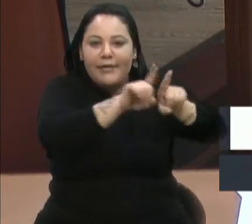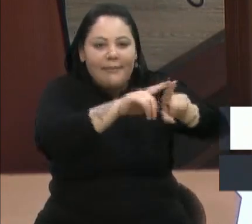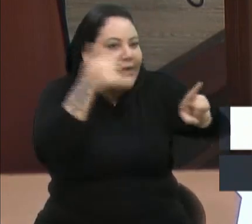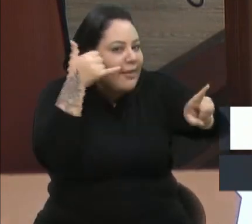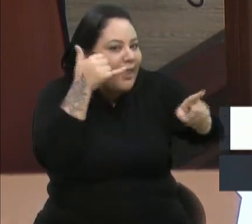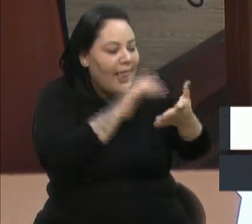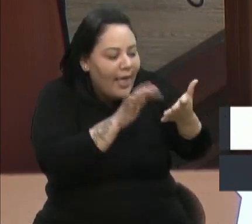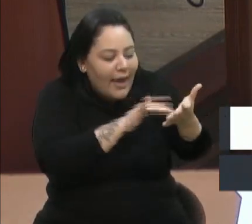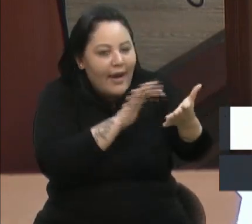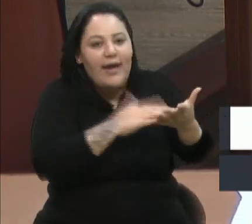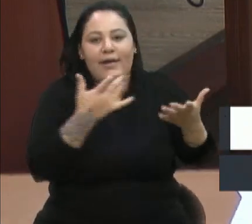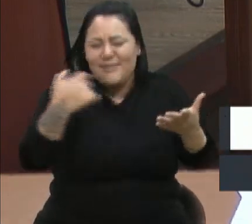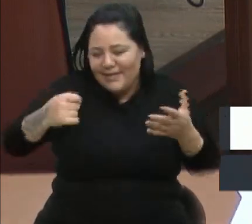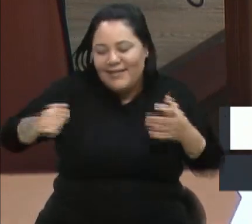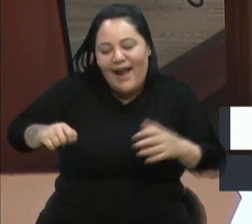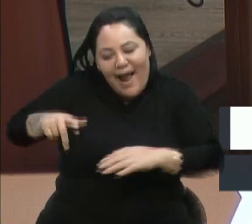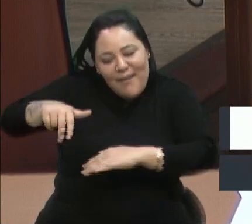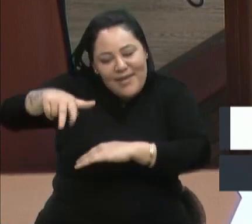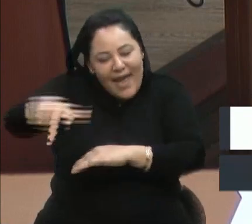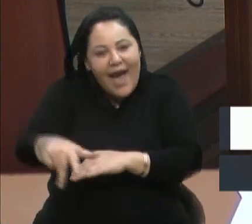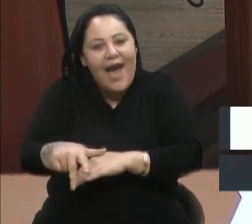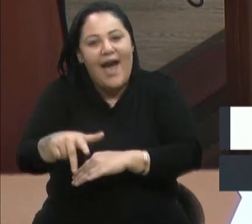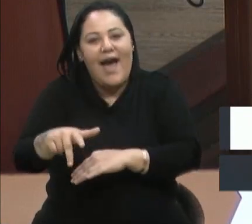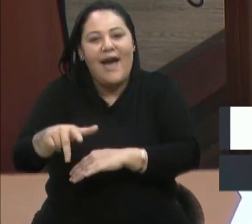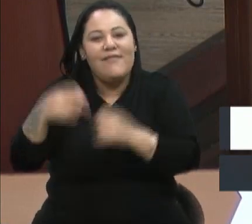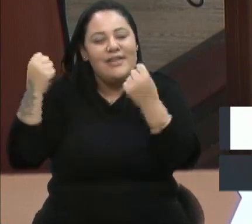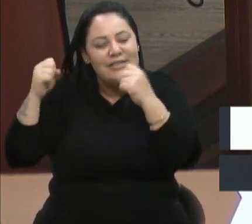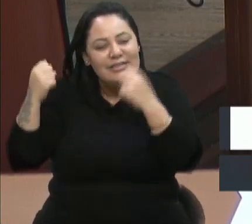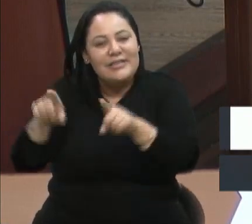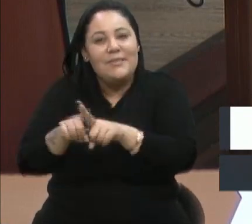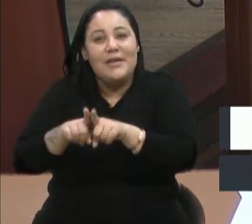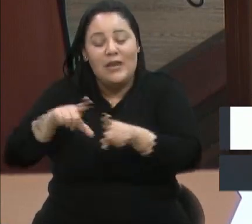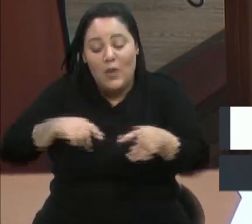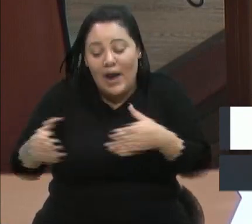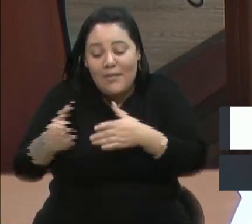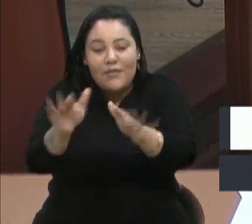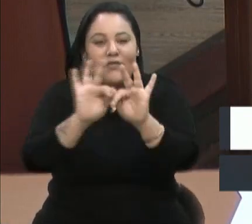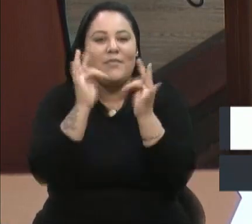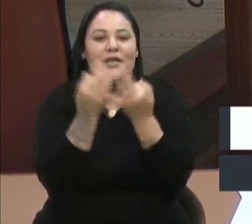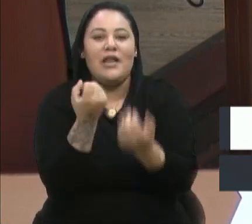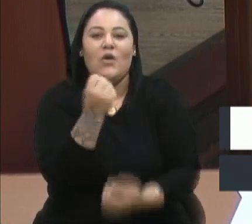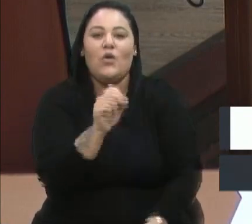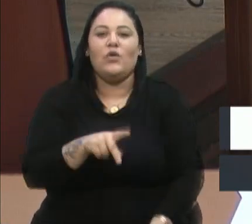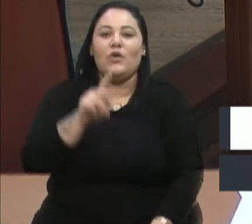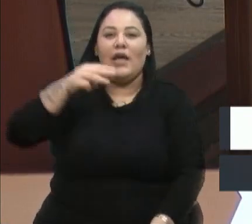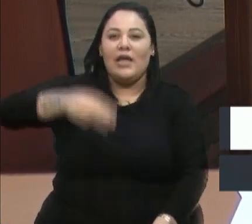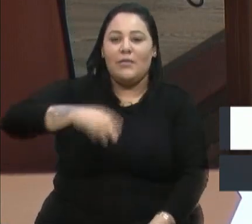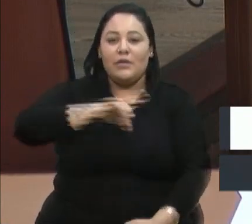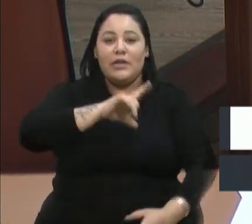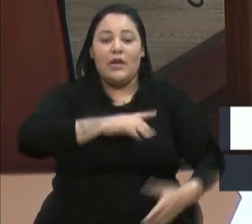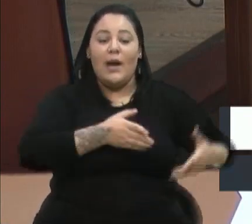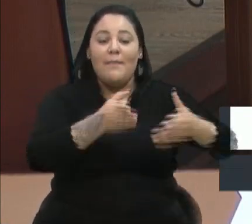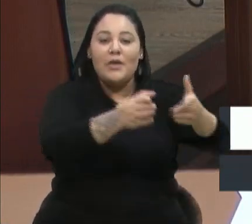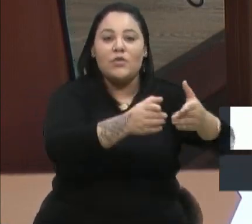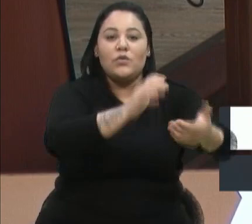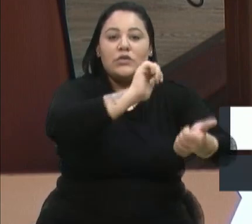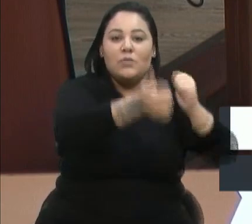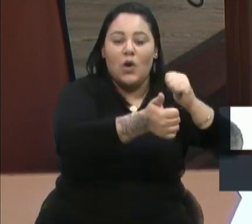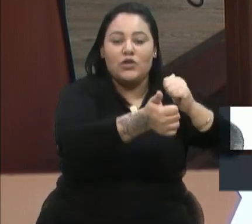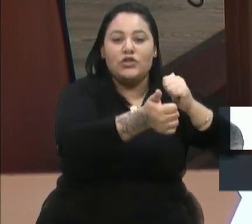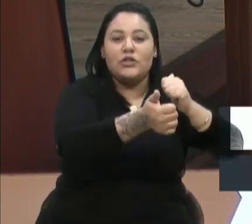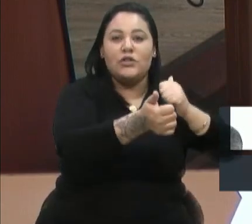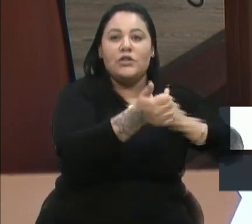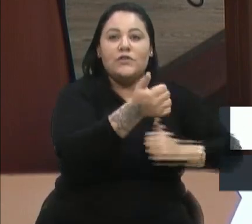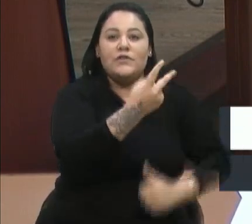caminhar, conhecer. E então teremos, né, o trajeto família de 8 quilômetros, o trajeto esporte de 25 quilômetros e o trajeto